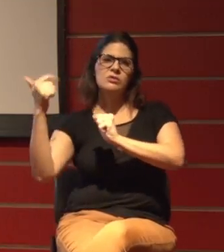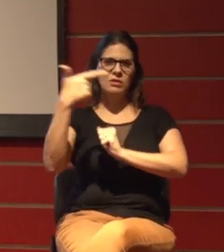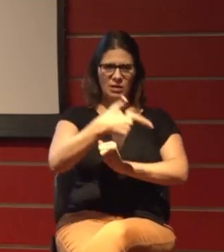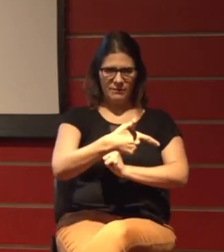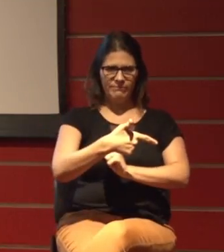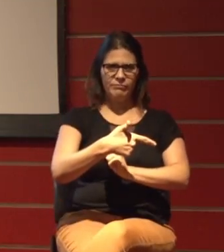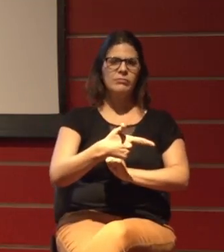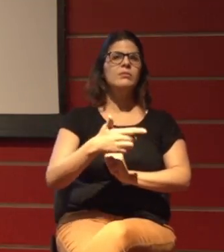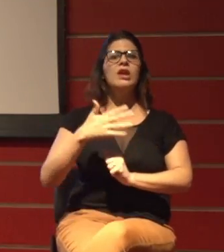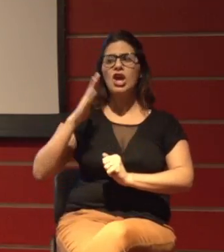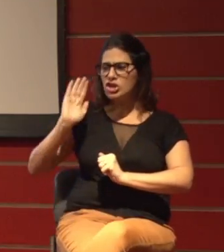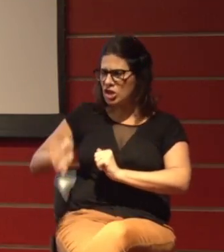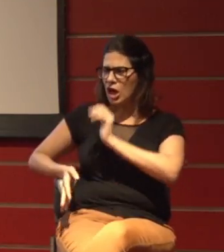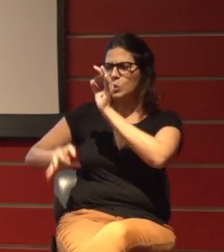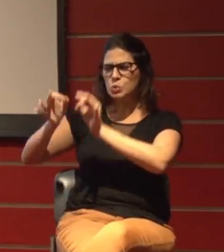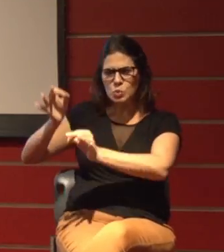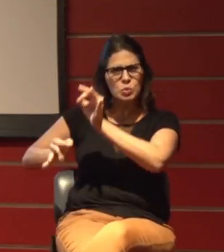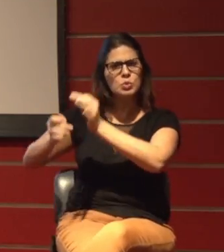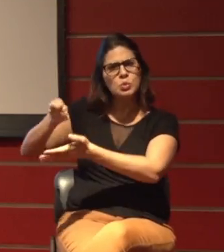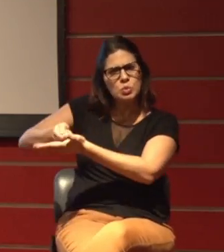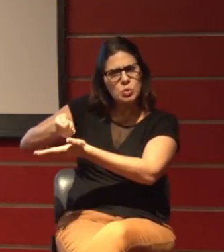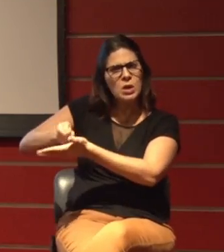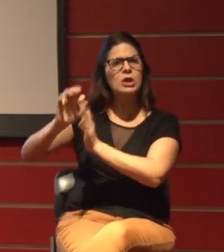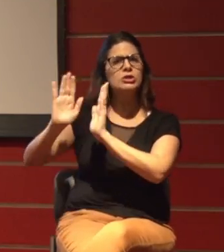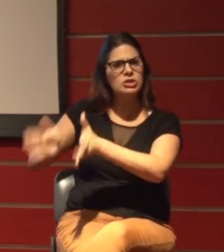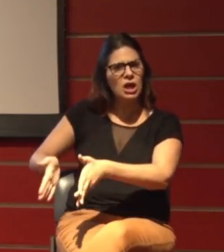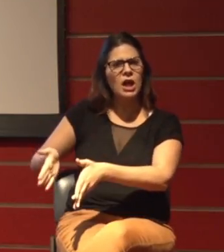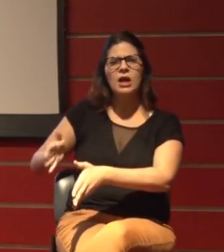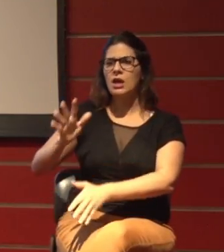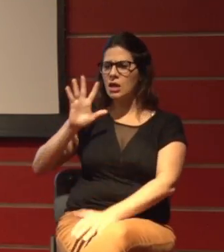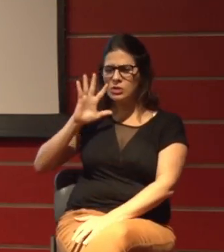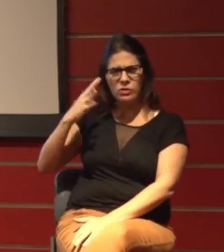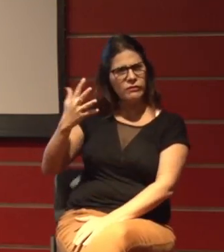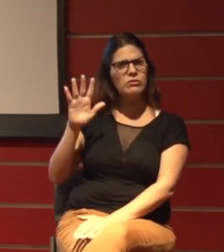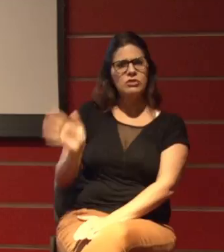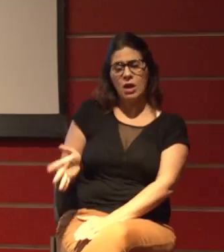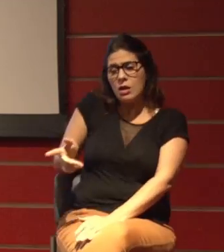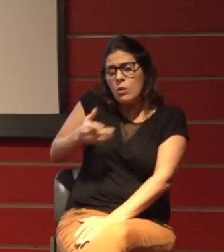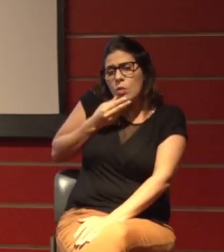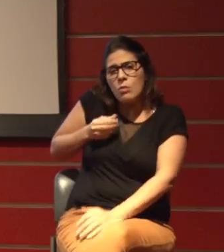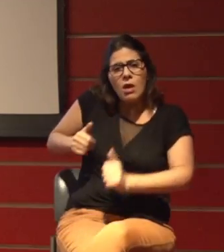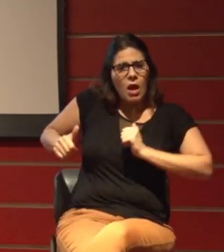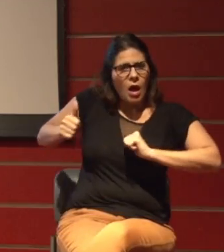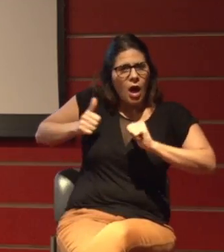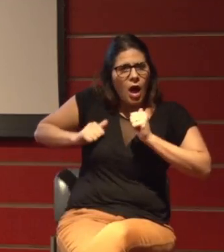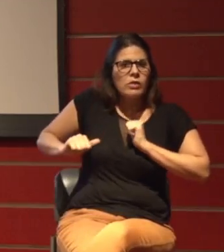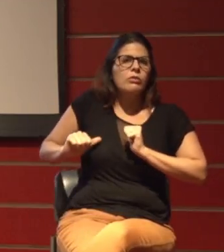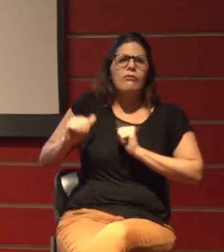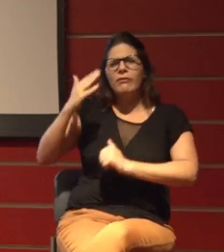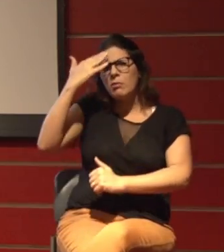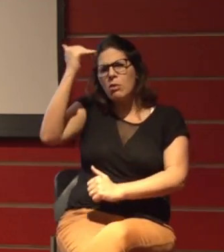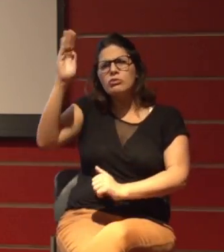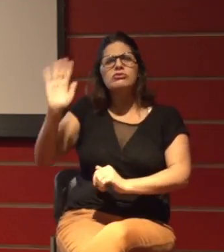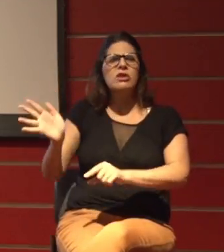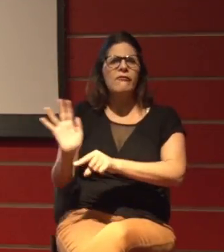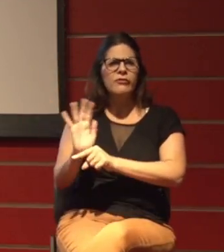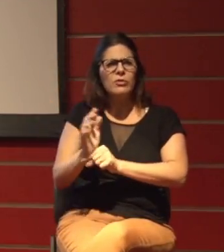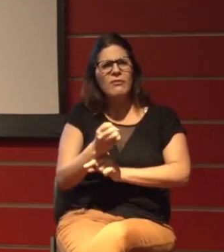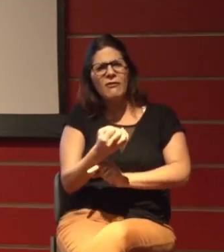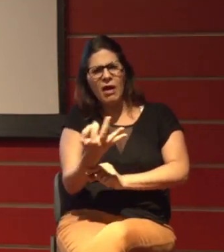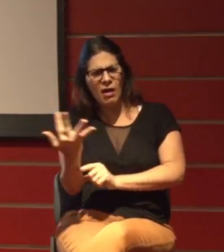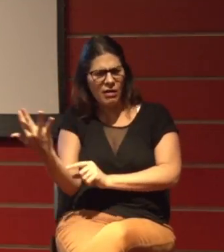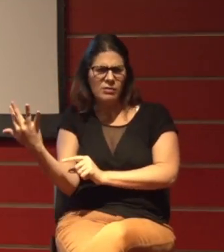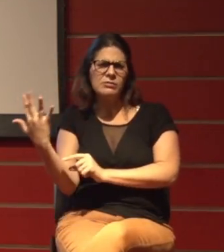e a justiça já já decidiu e ele é um ator famoso ele já fez vários filmes né com des Washington tanto que você